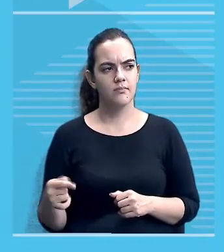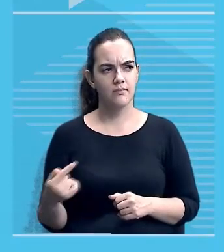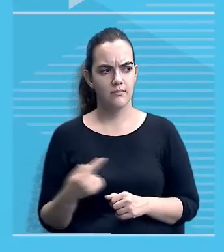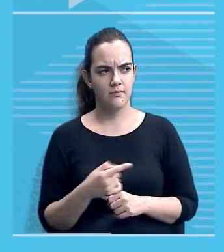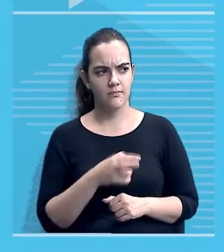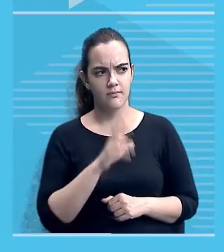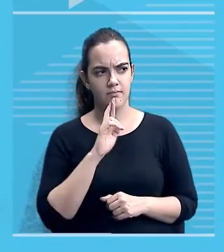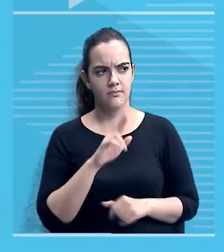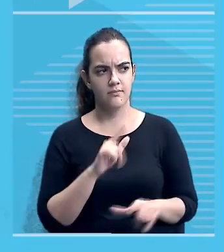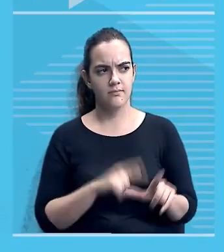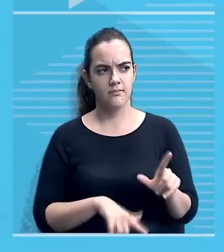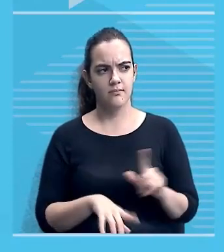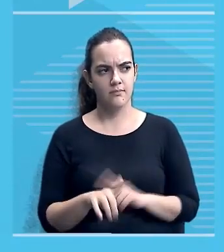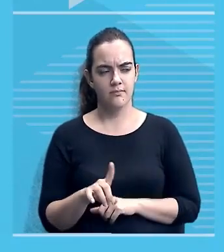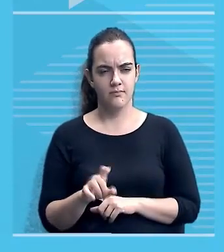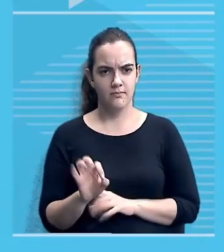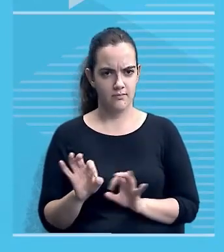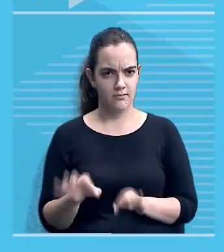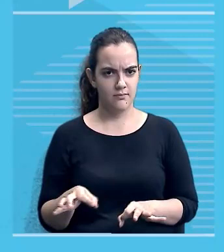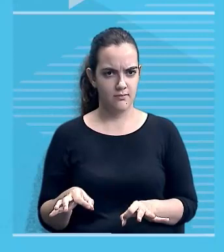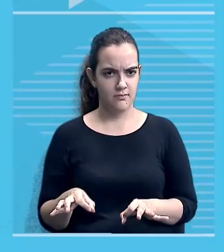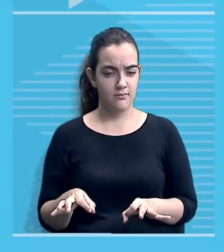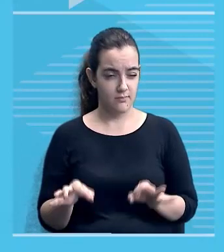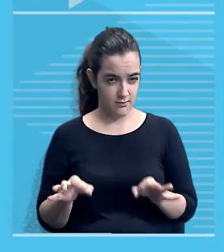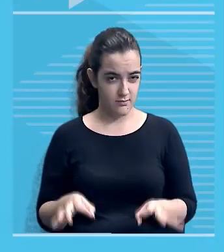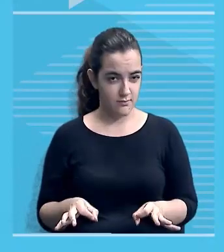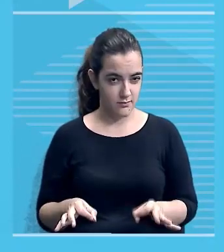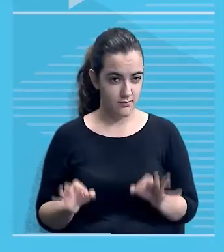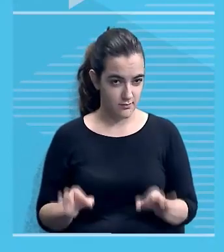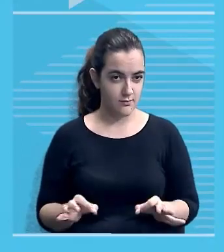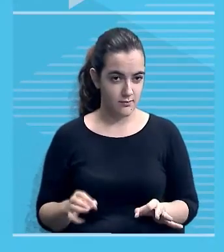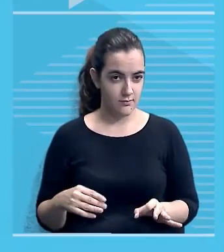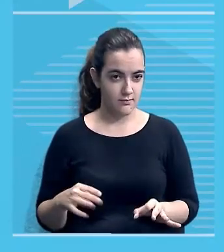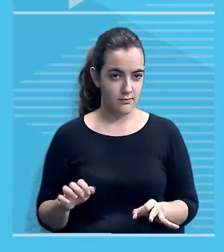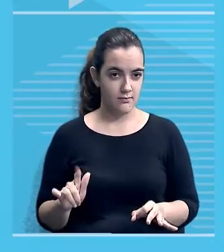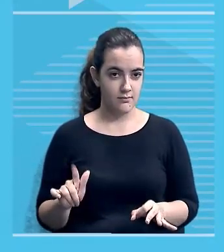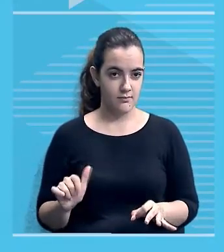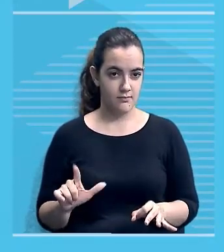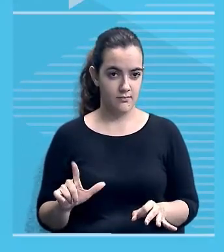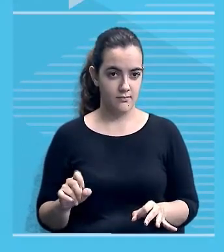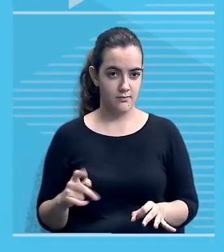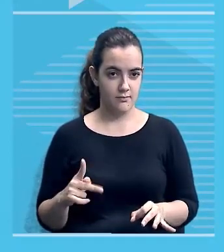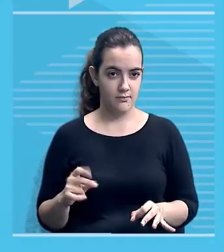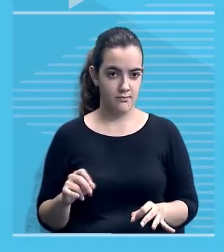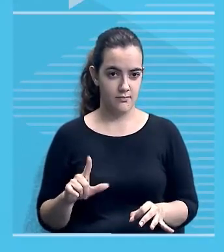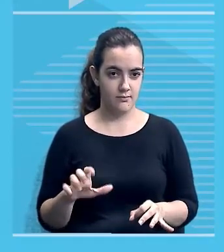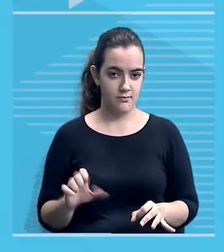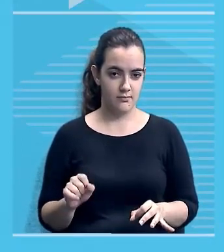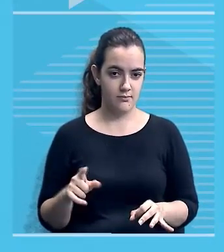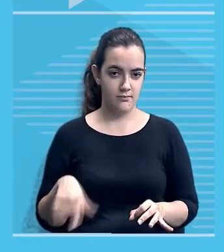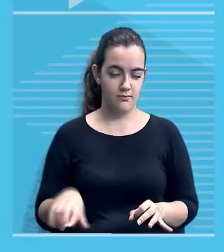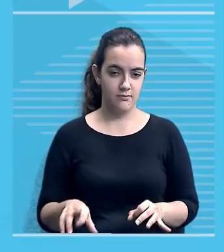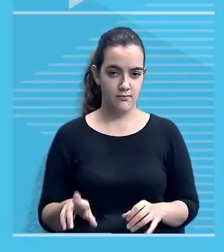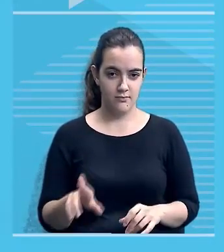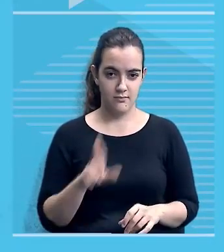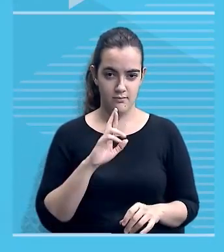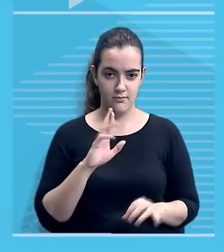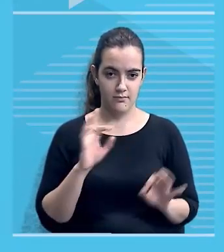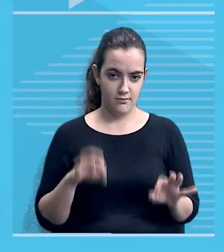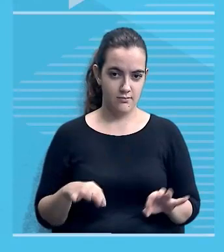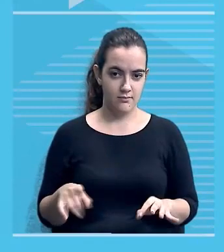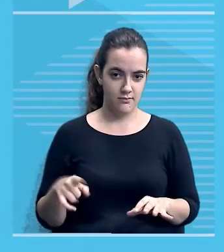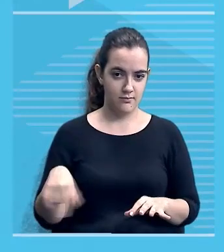d de dado mesmo né Vocês concorda aí galerinha de Betânia de Bom Jesus gera